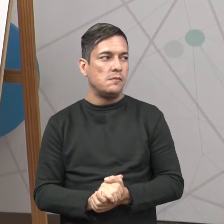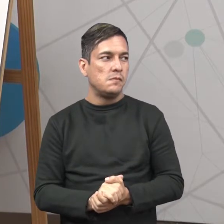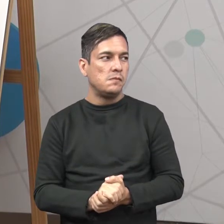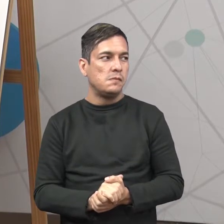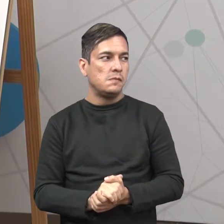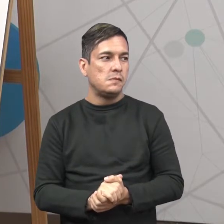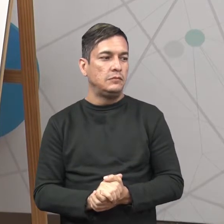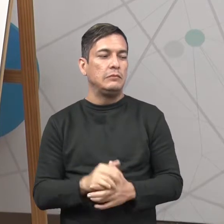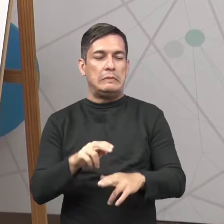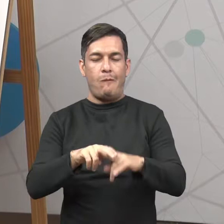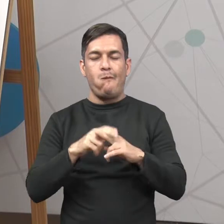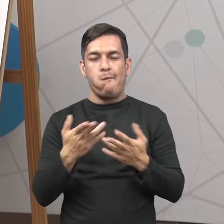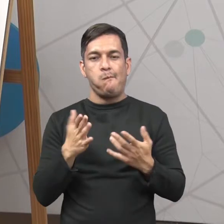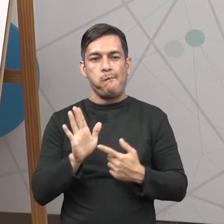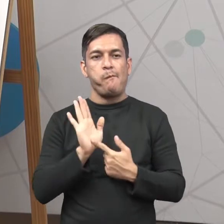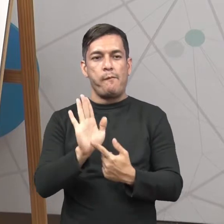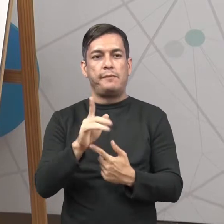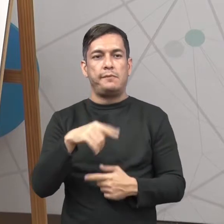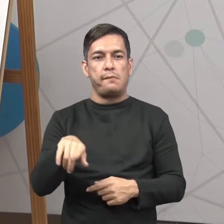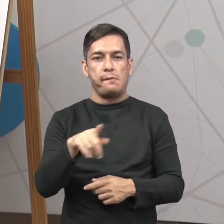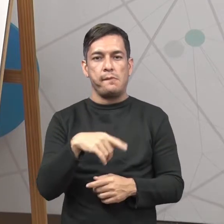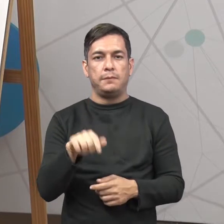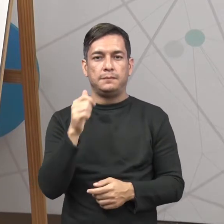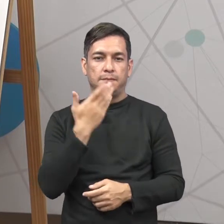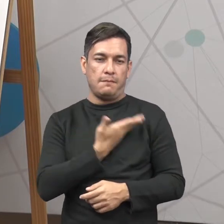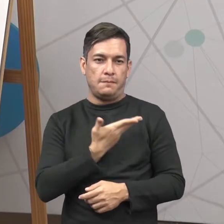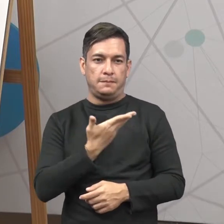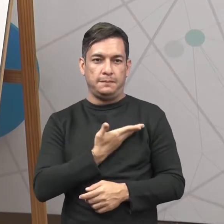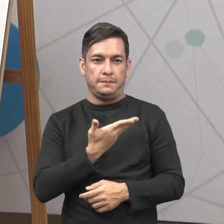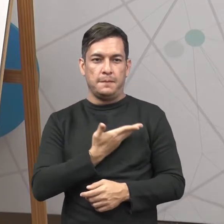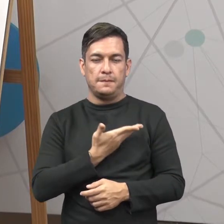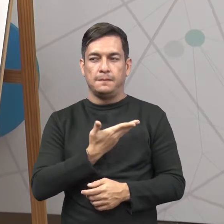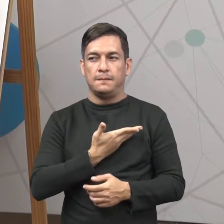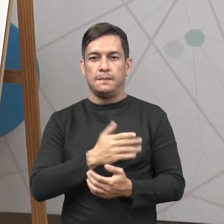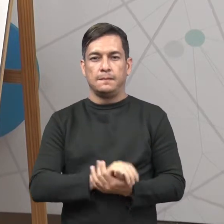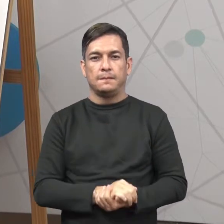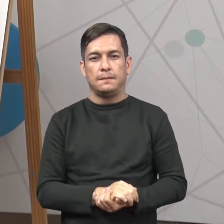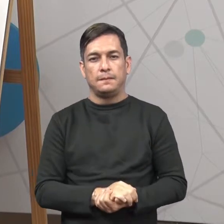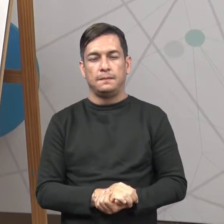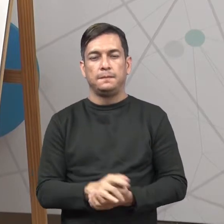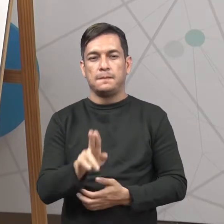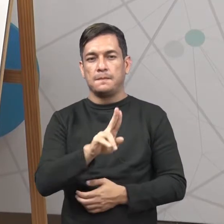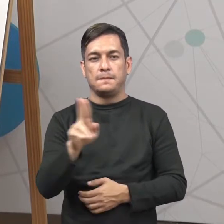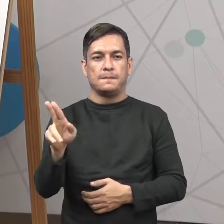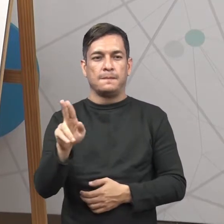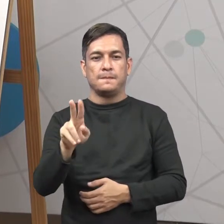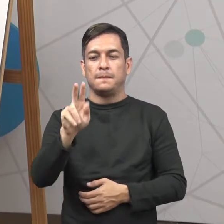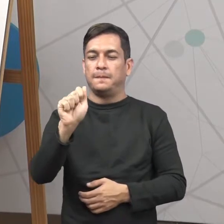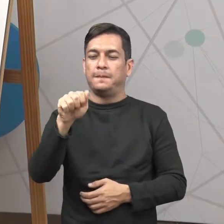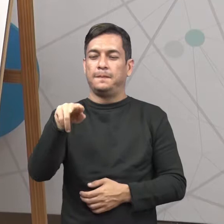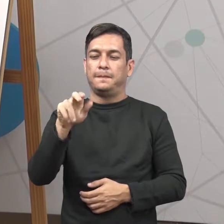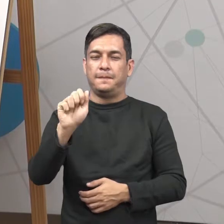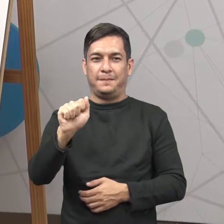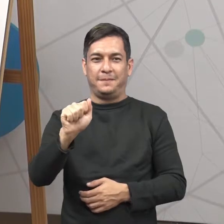Por isso eu quero apresentar a vocês uma amiga. Essa amiga chama-se